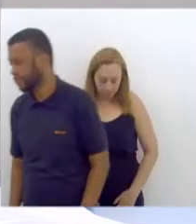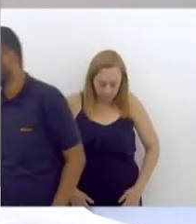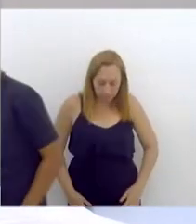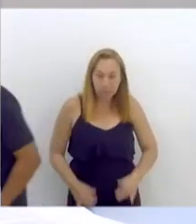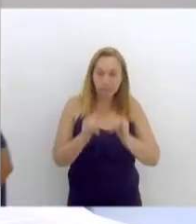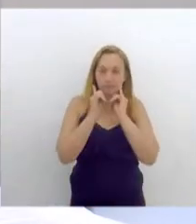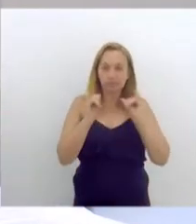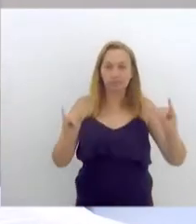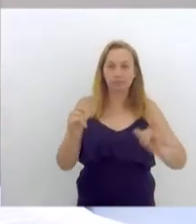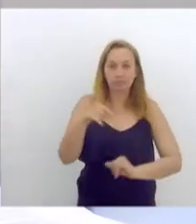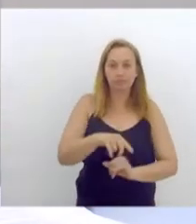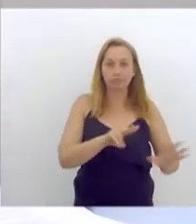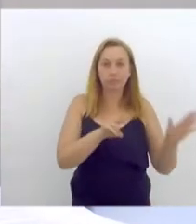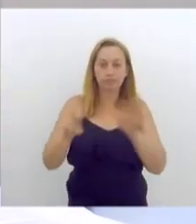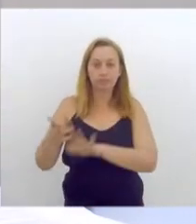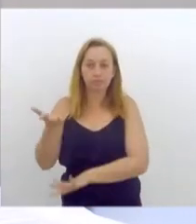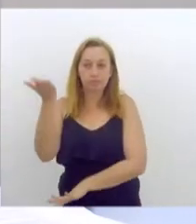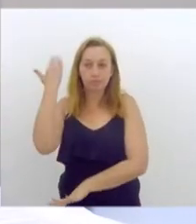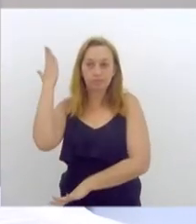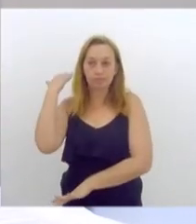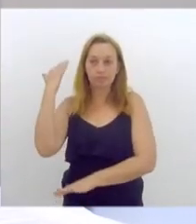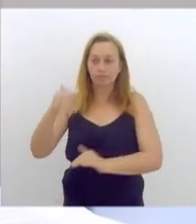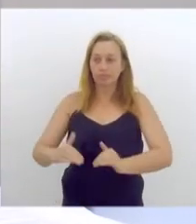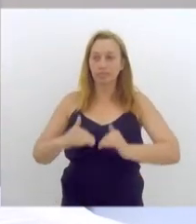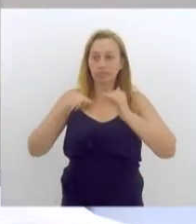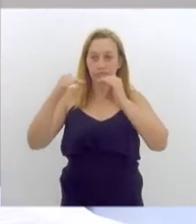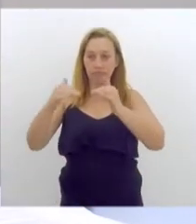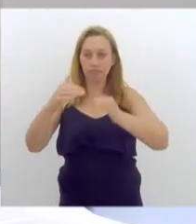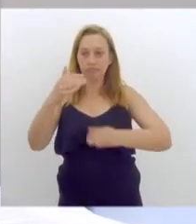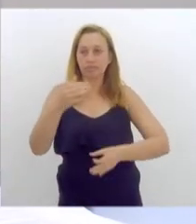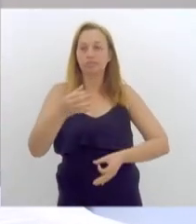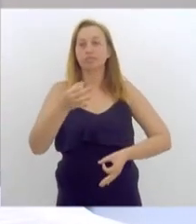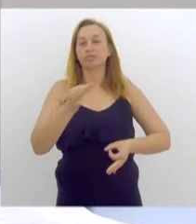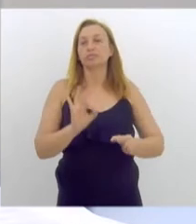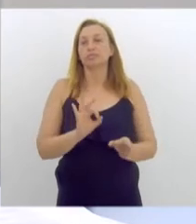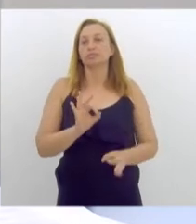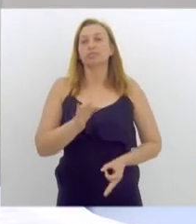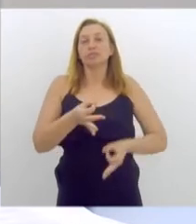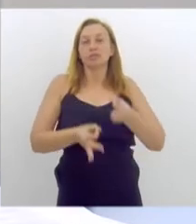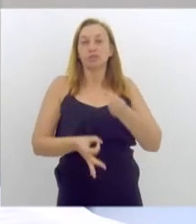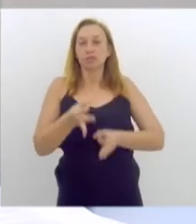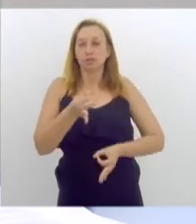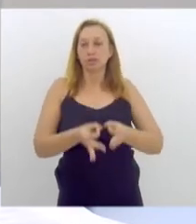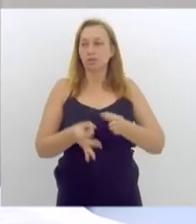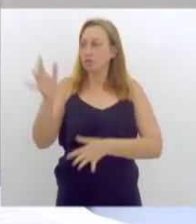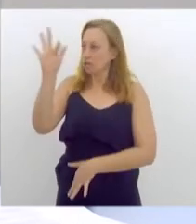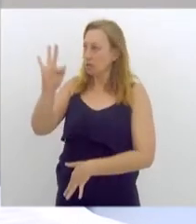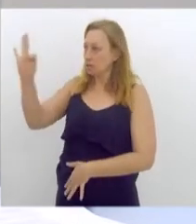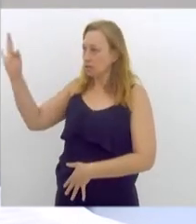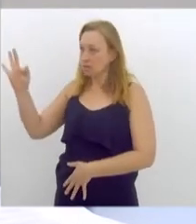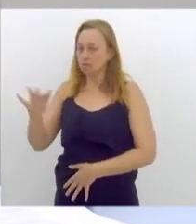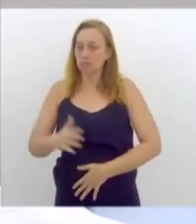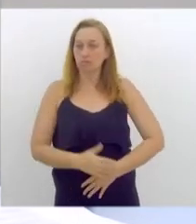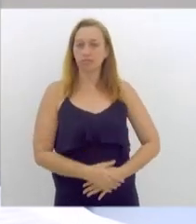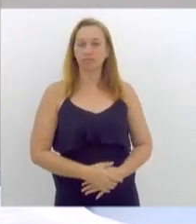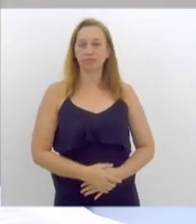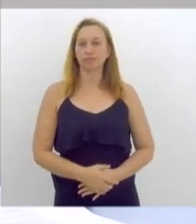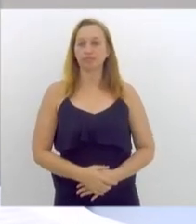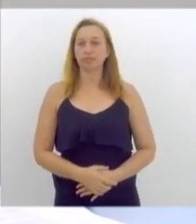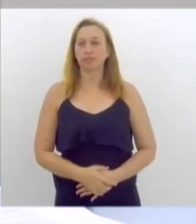anunciou aqui o Supremo Tribunal Federal através de medida eliminar do ministro